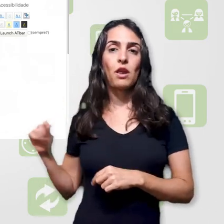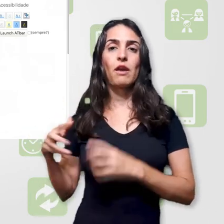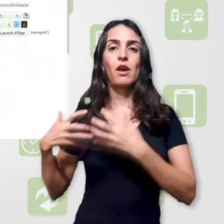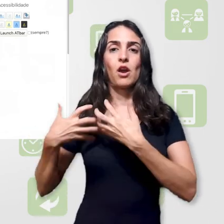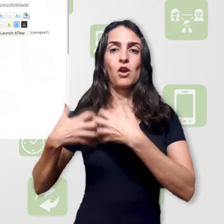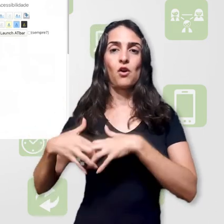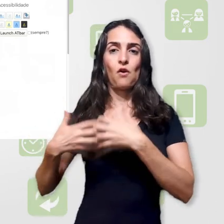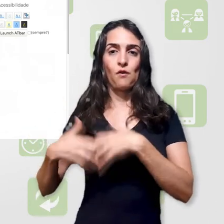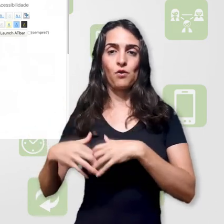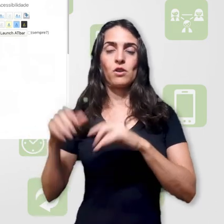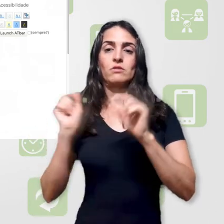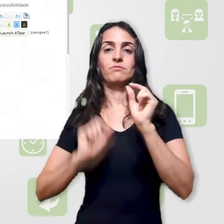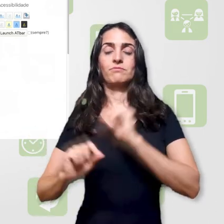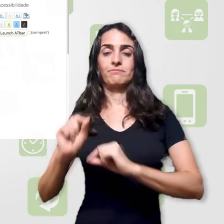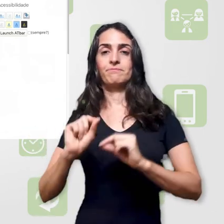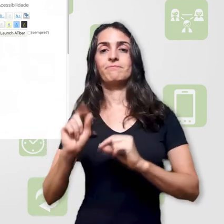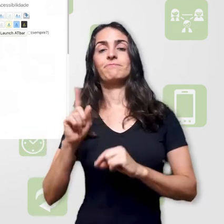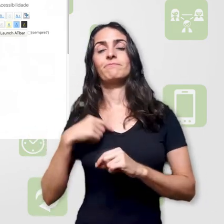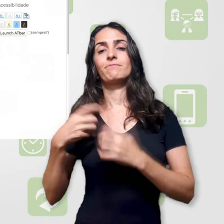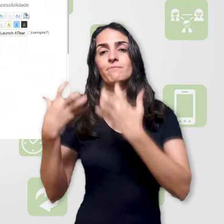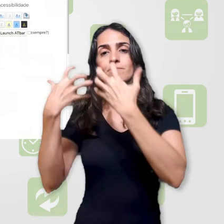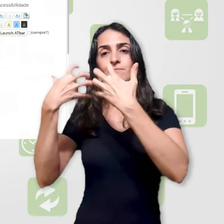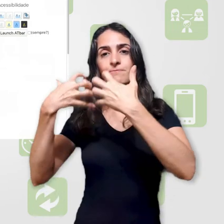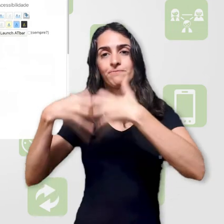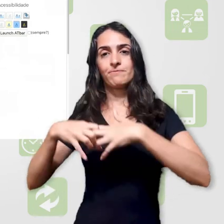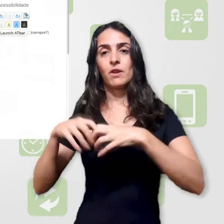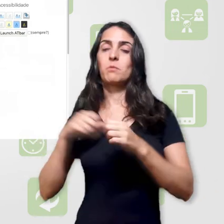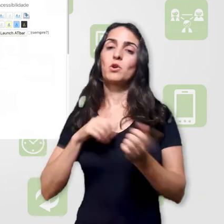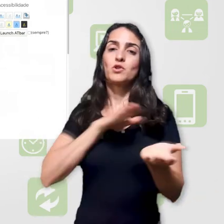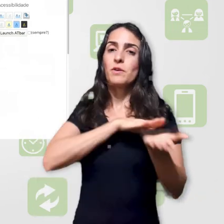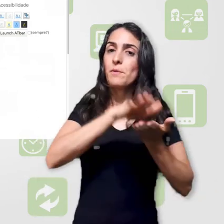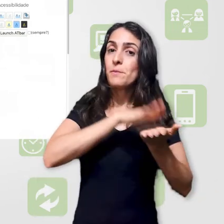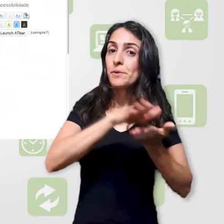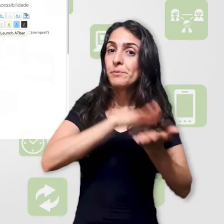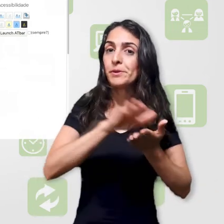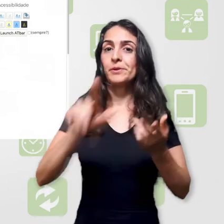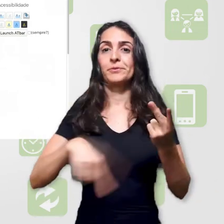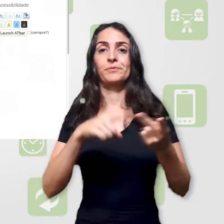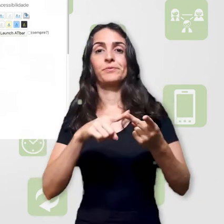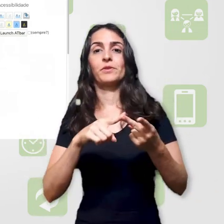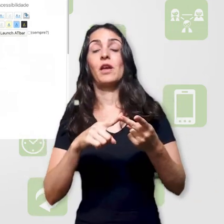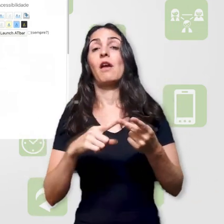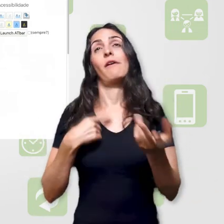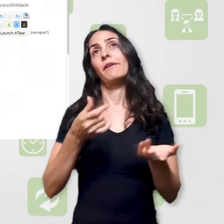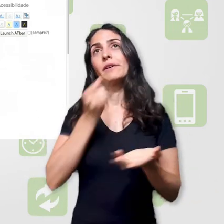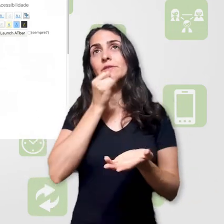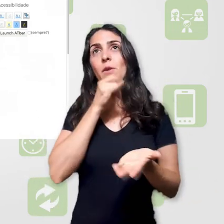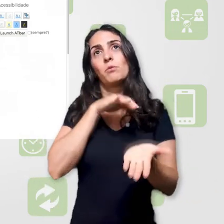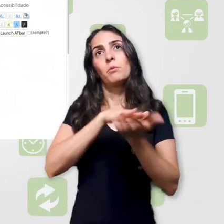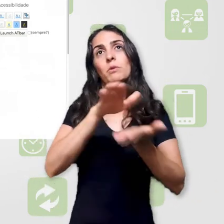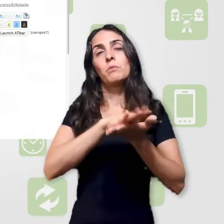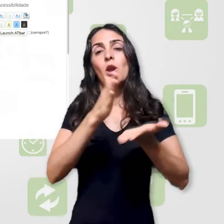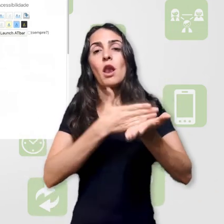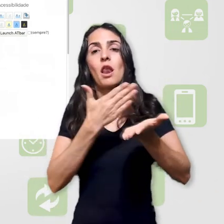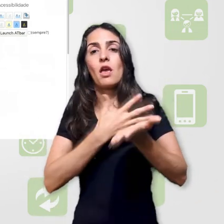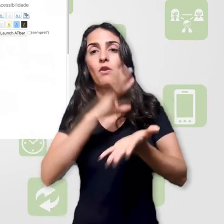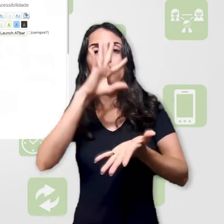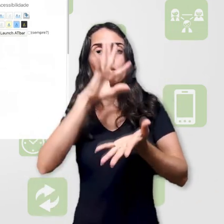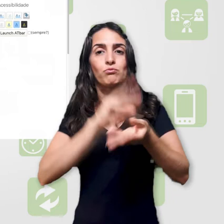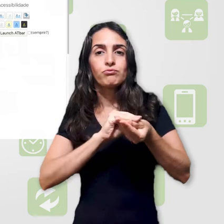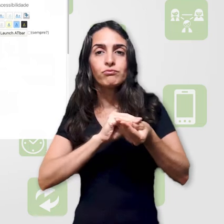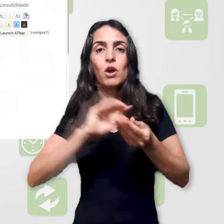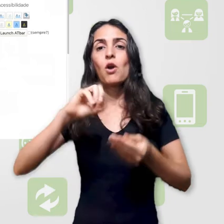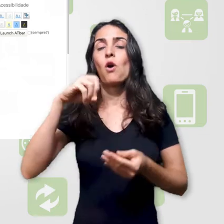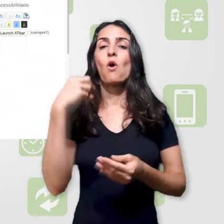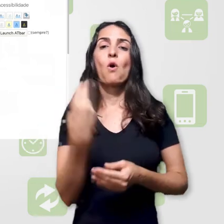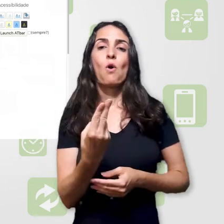de configurações que que isso te permite fazer imprimir o livro todo ou imprimir o capítulo que